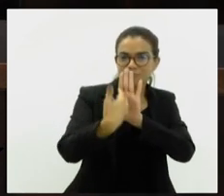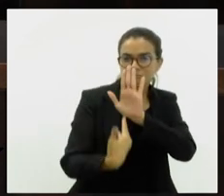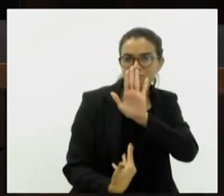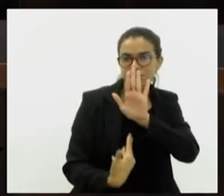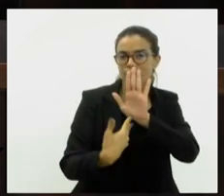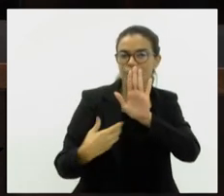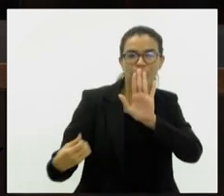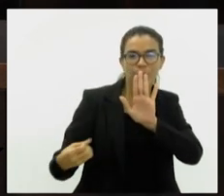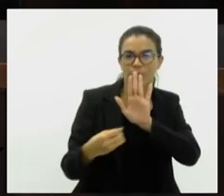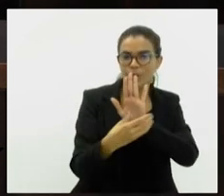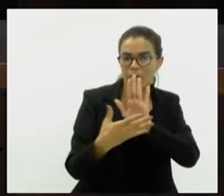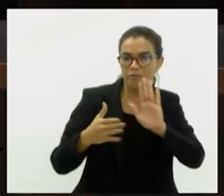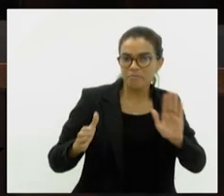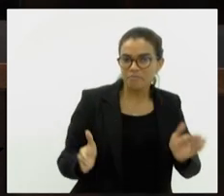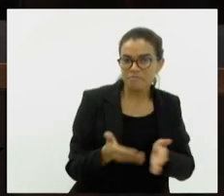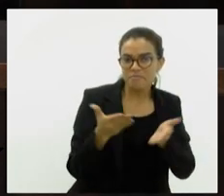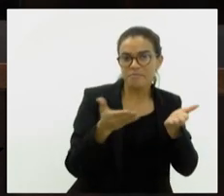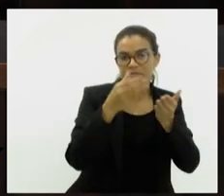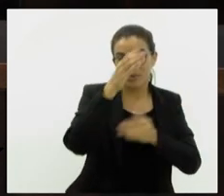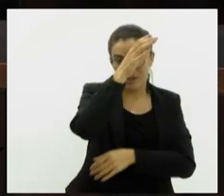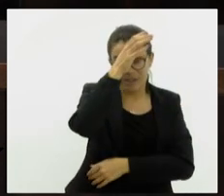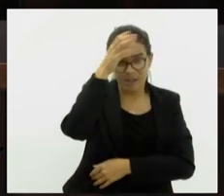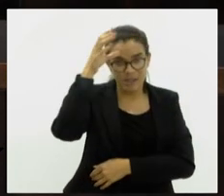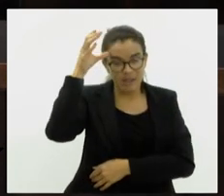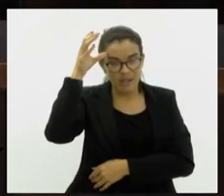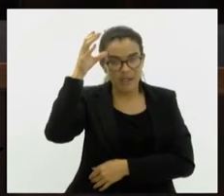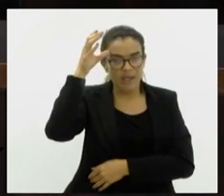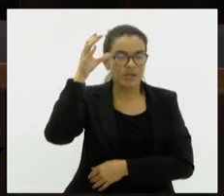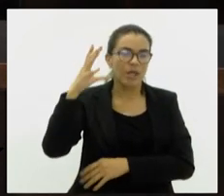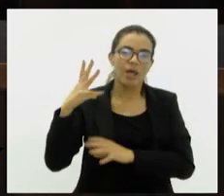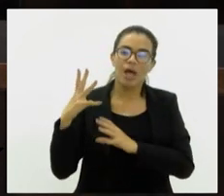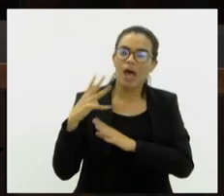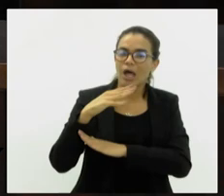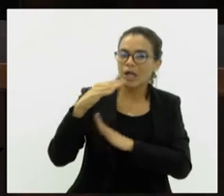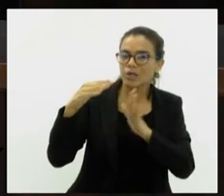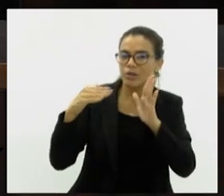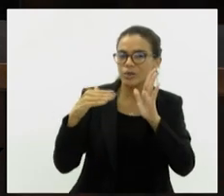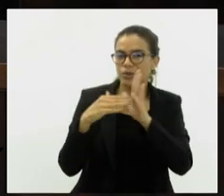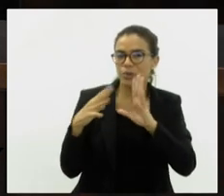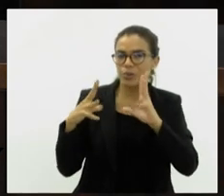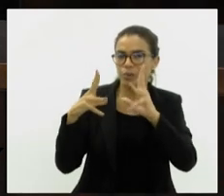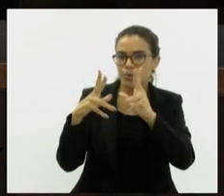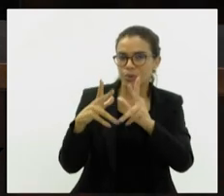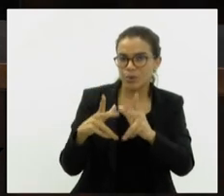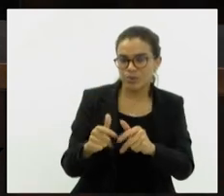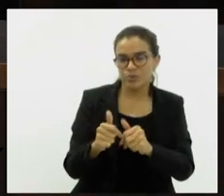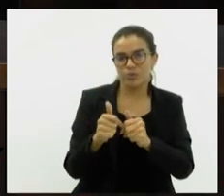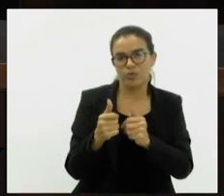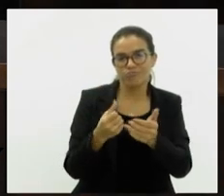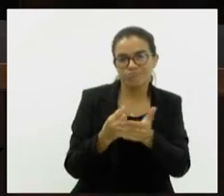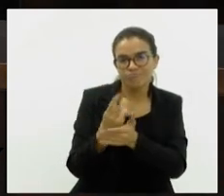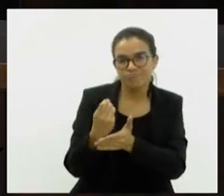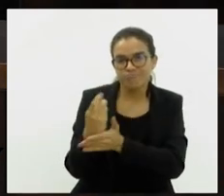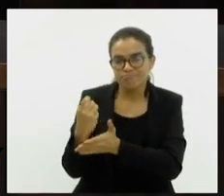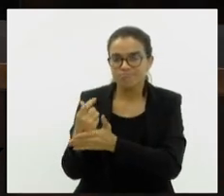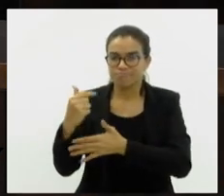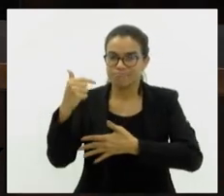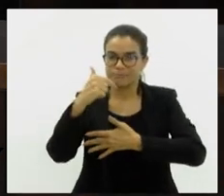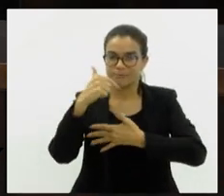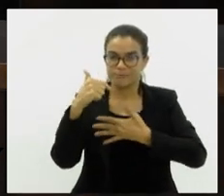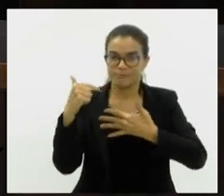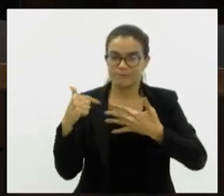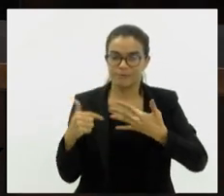novas promoções a clientes pré-existentes a todo consumidor de serviço contínuo na forma que